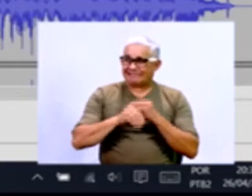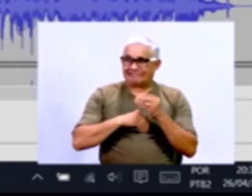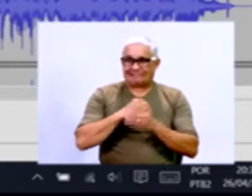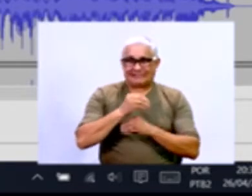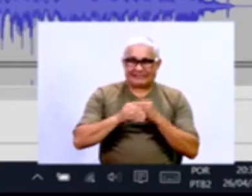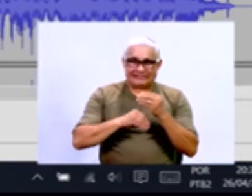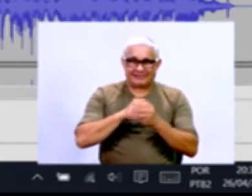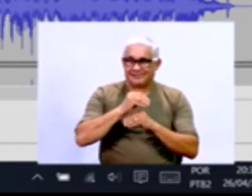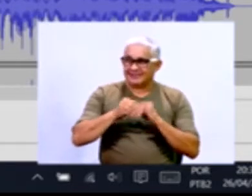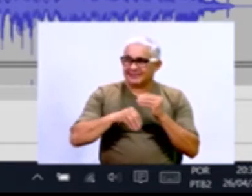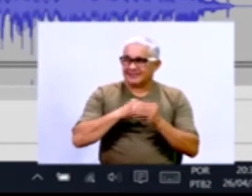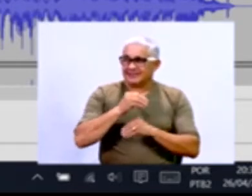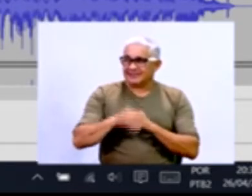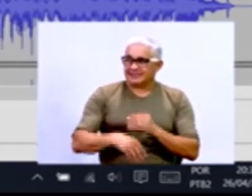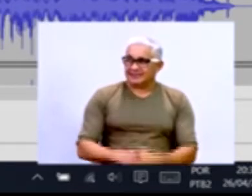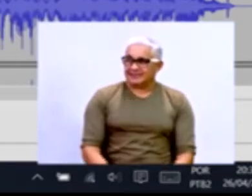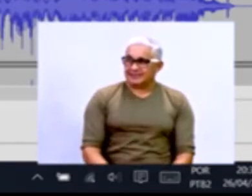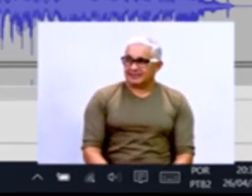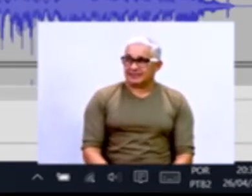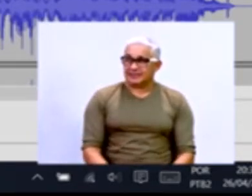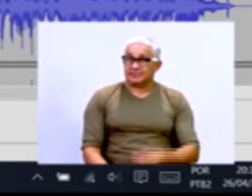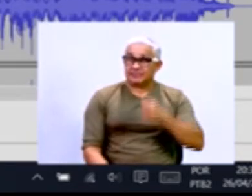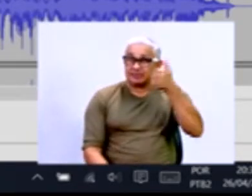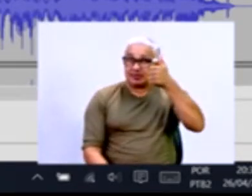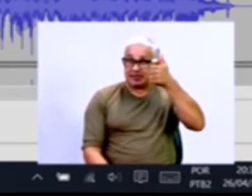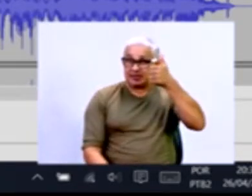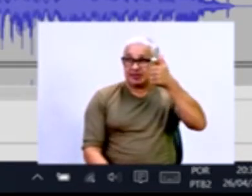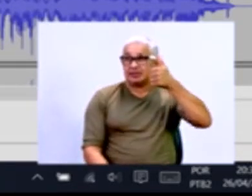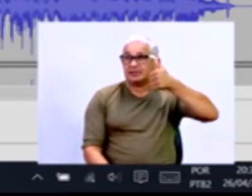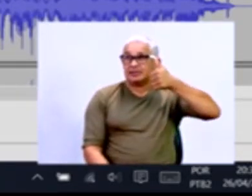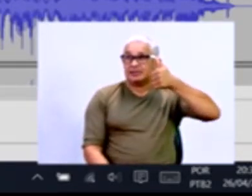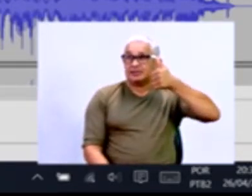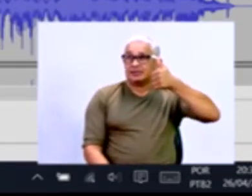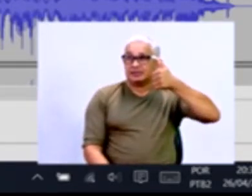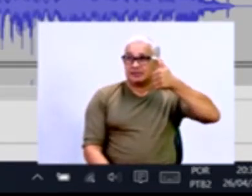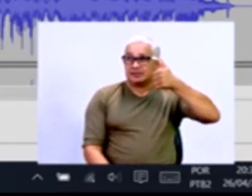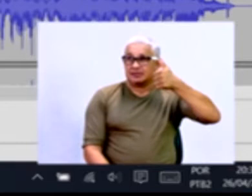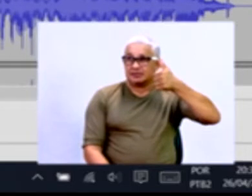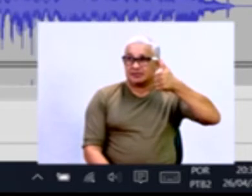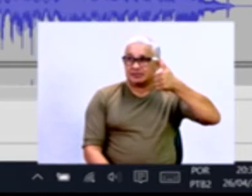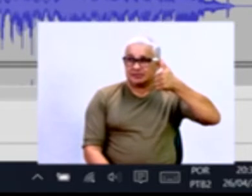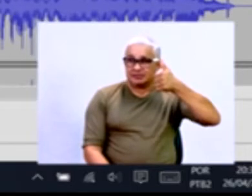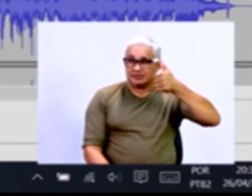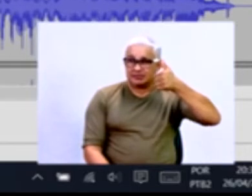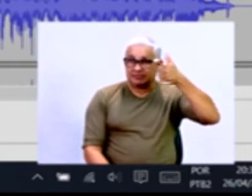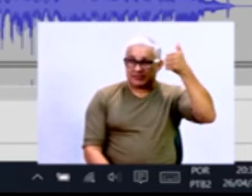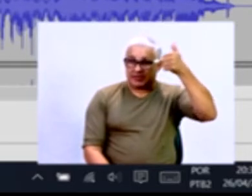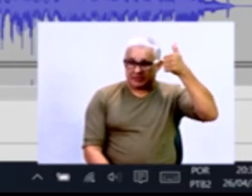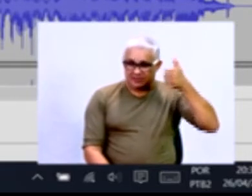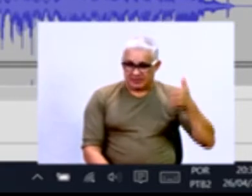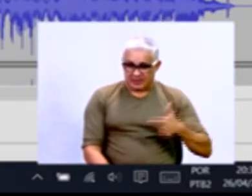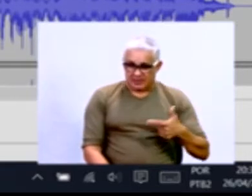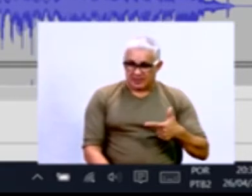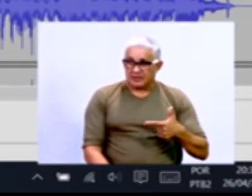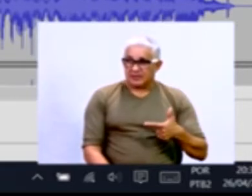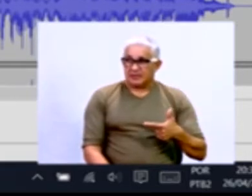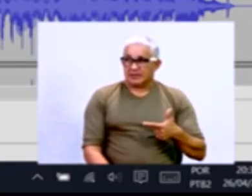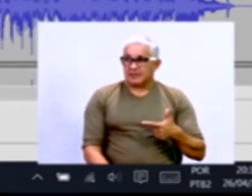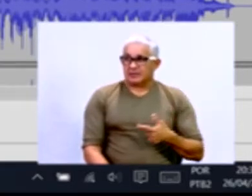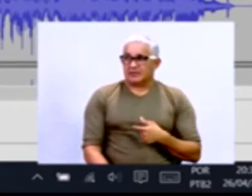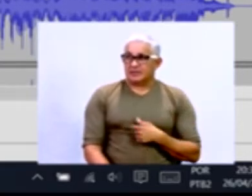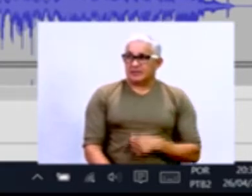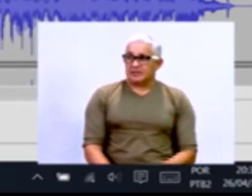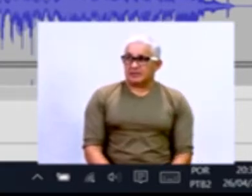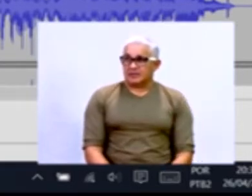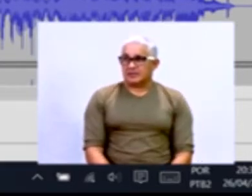Então, olha, tá tocando a música da primeira faixa e paralelo à música da segunda faixa. Ah, eu